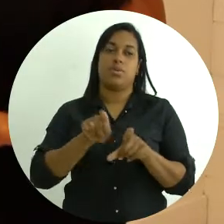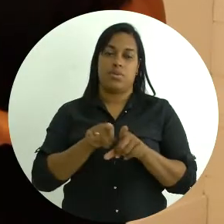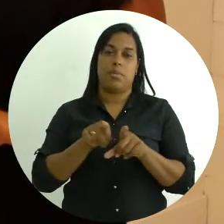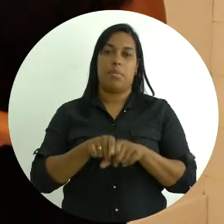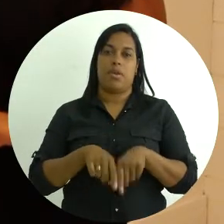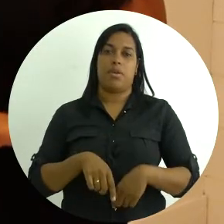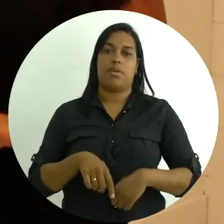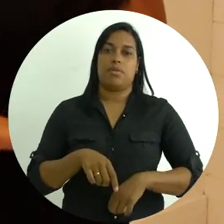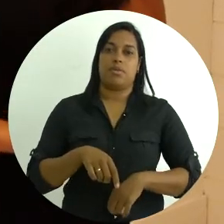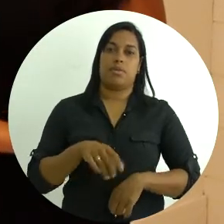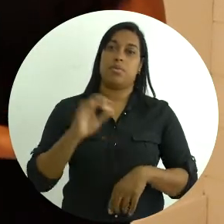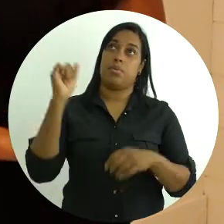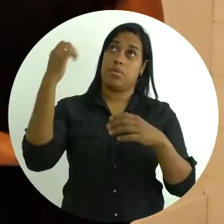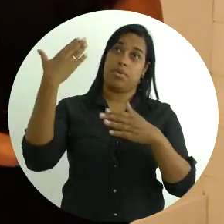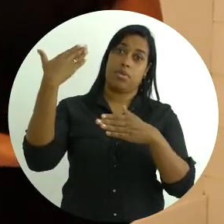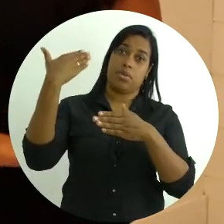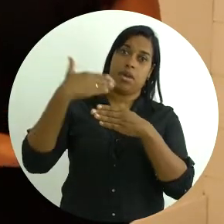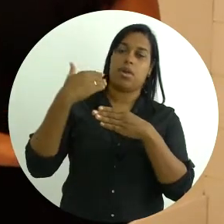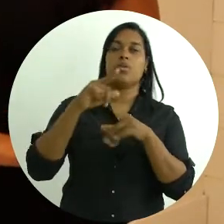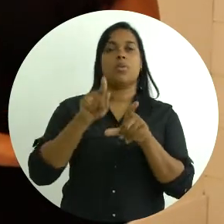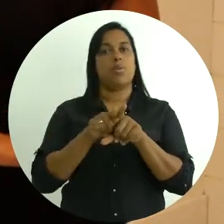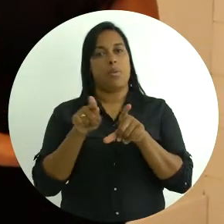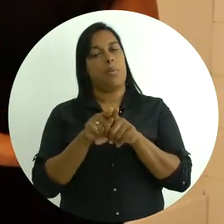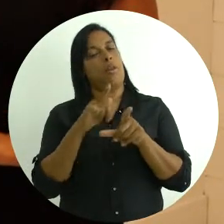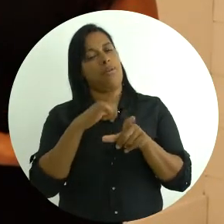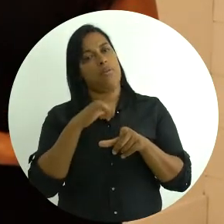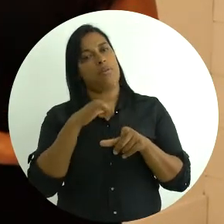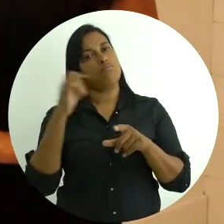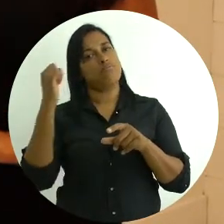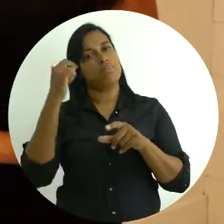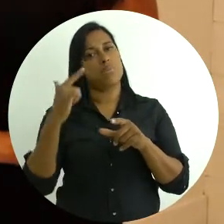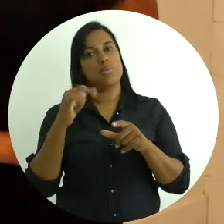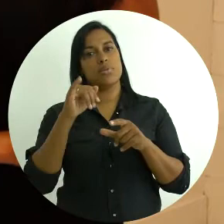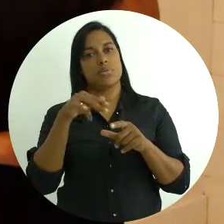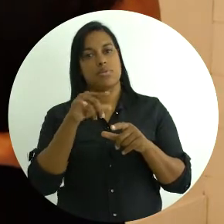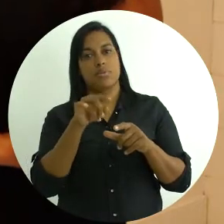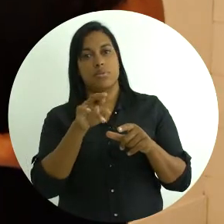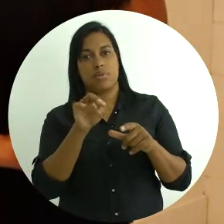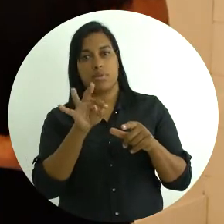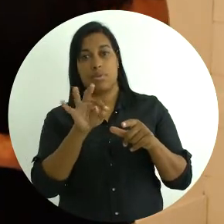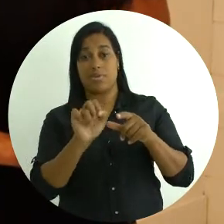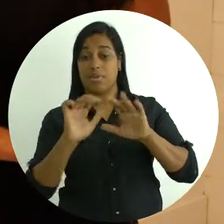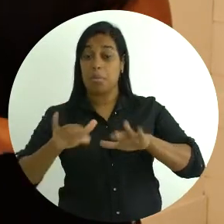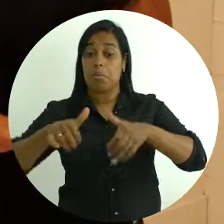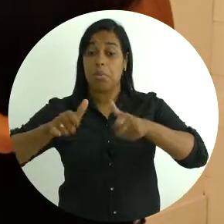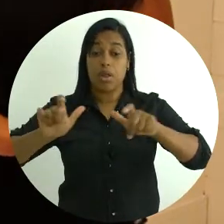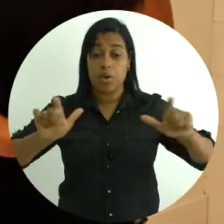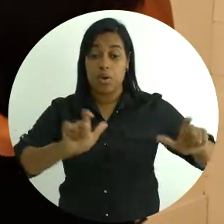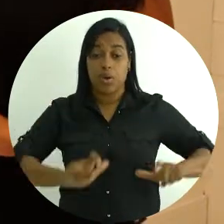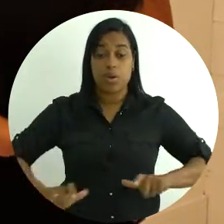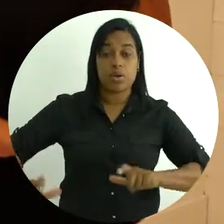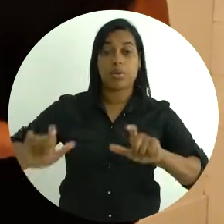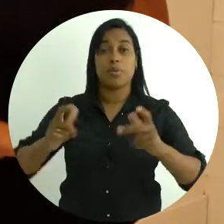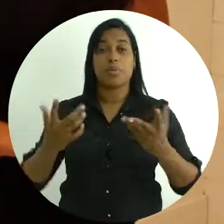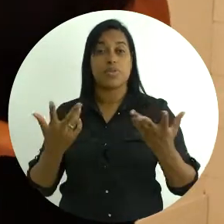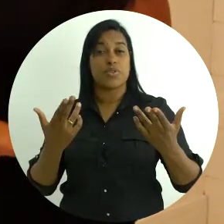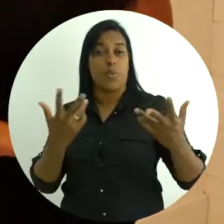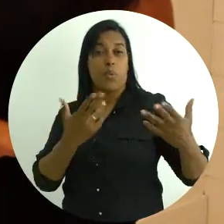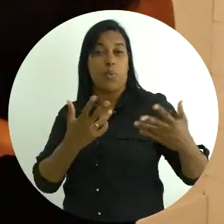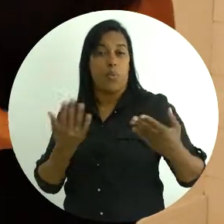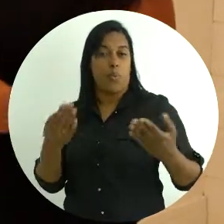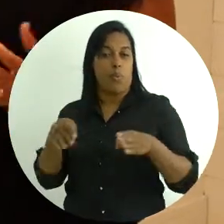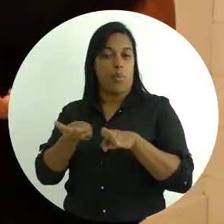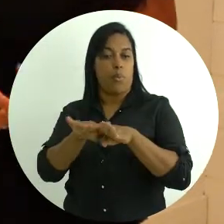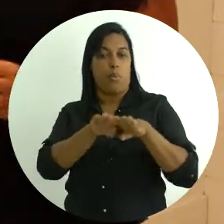com recorte mesmo no teto, com sanca, que você obtém essa luz indireta, e também uma luz mais distribuída no espaço, né? Exato. Que lava mais por igual, sem